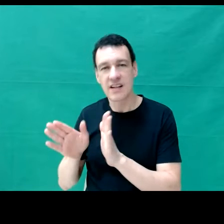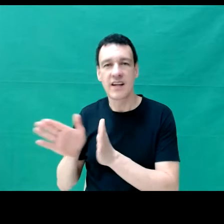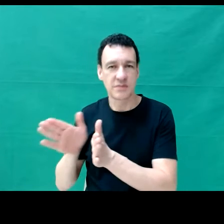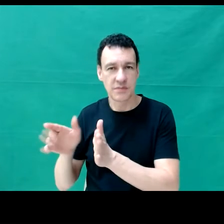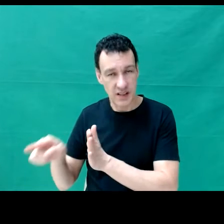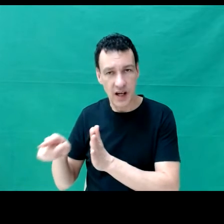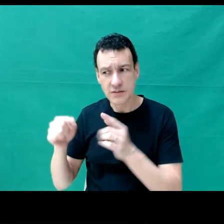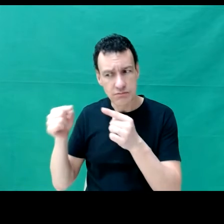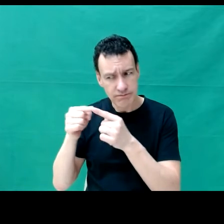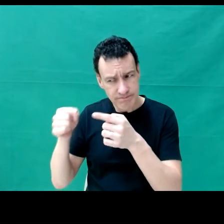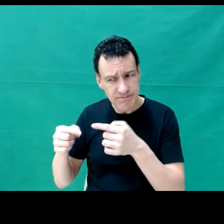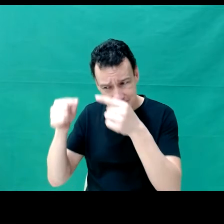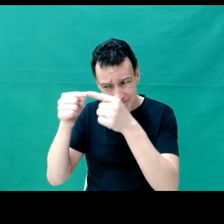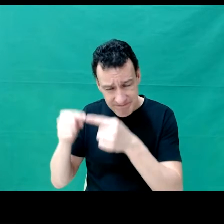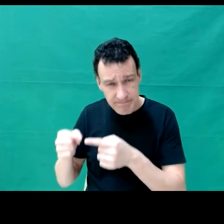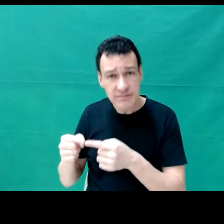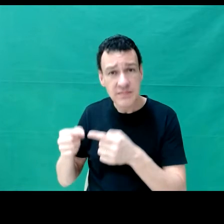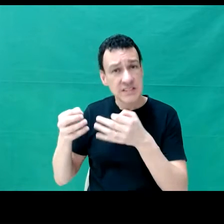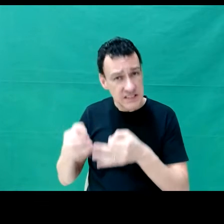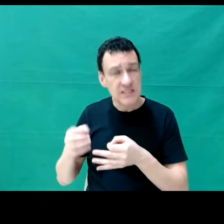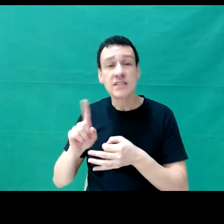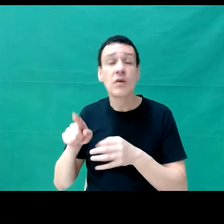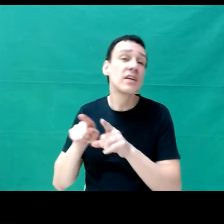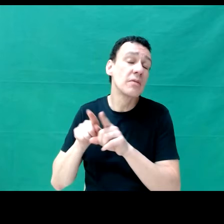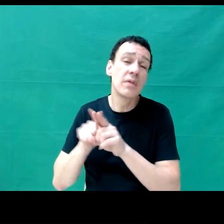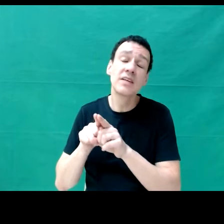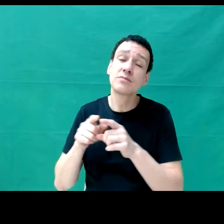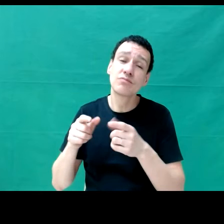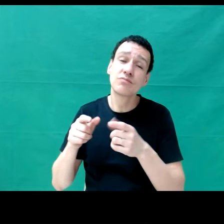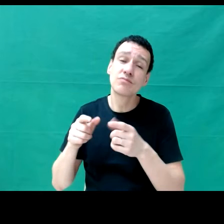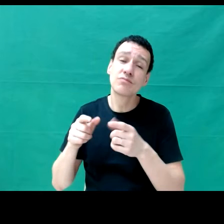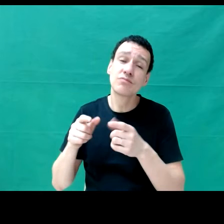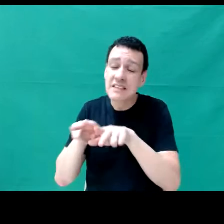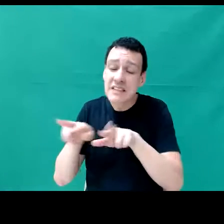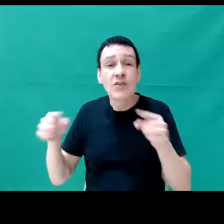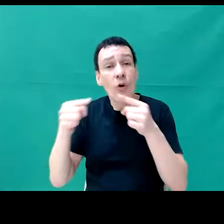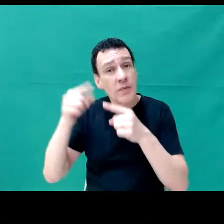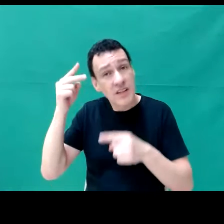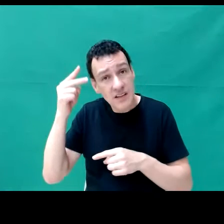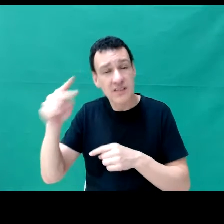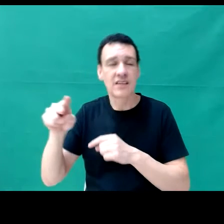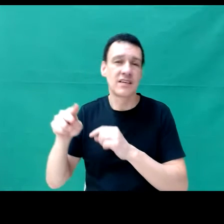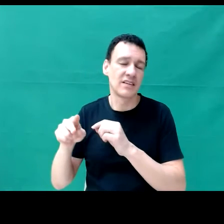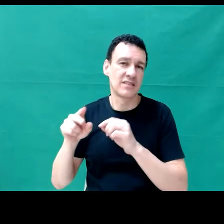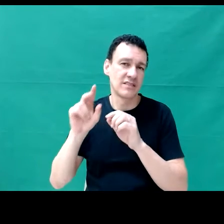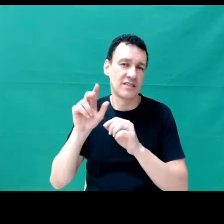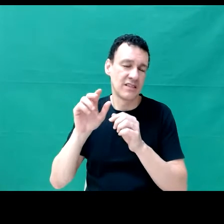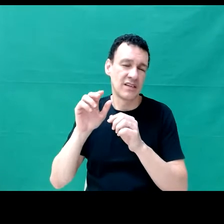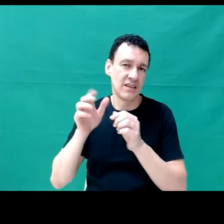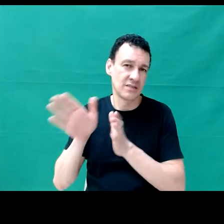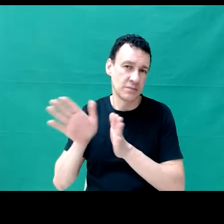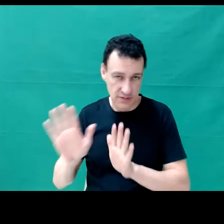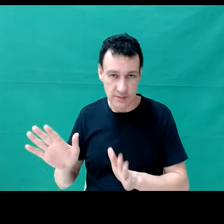especificidades, né, da parte de acessibilidade. Como assim, Giovanni? Por exemplo, uma ferramenta